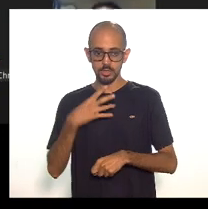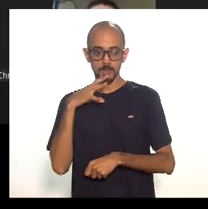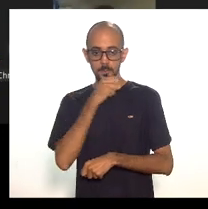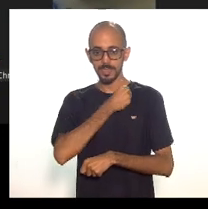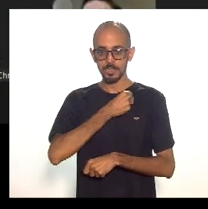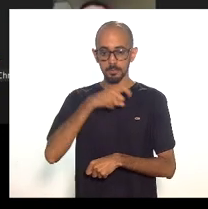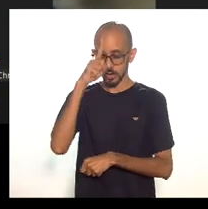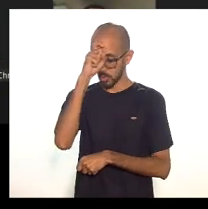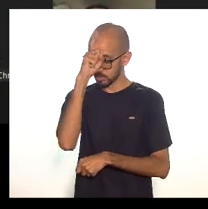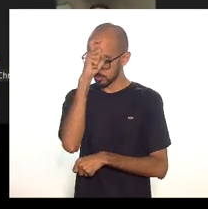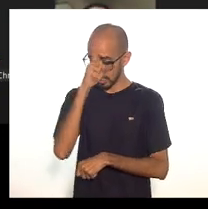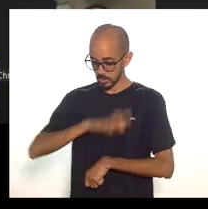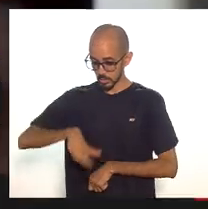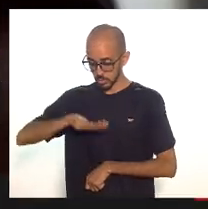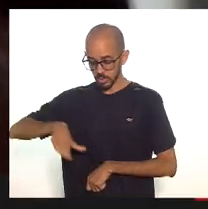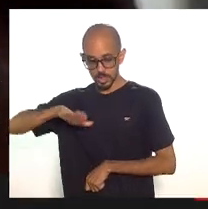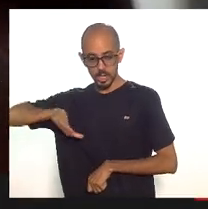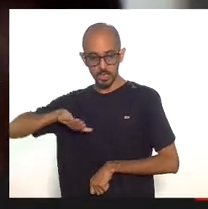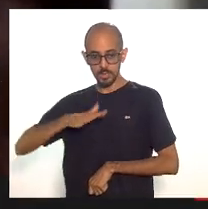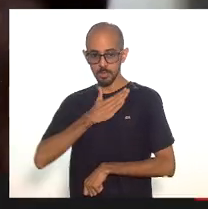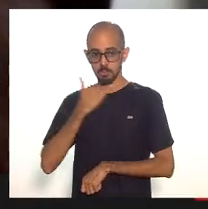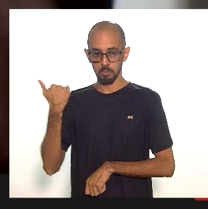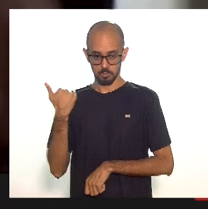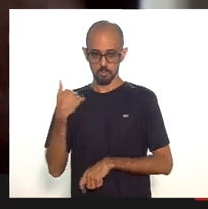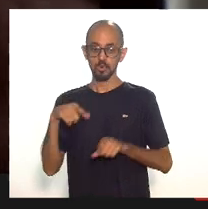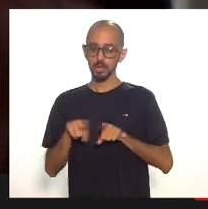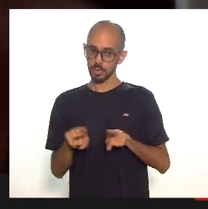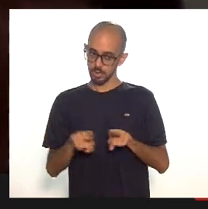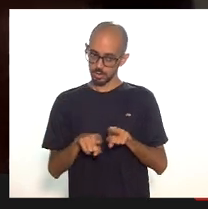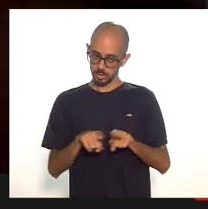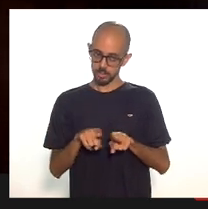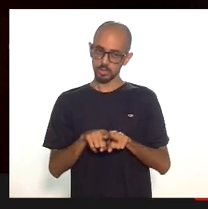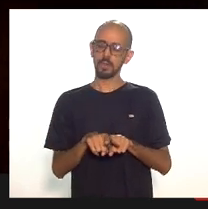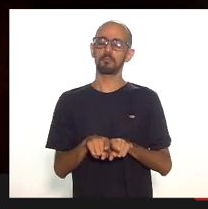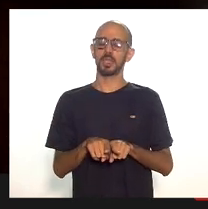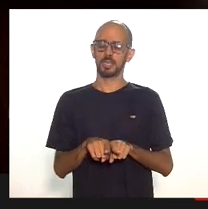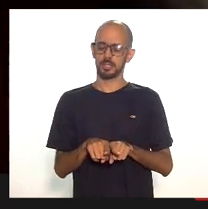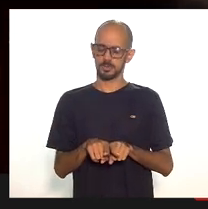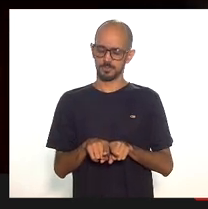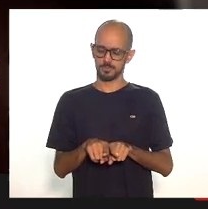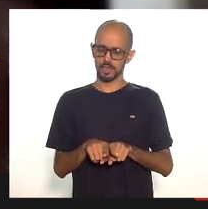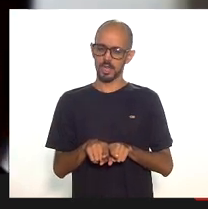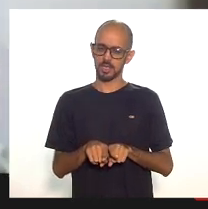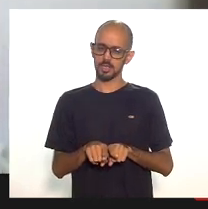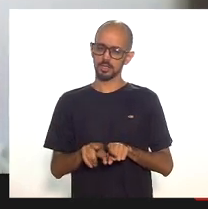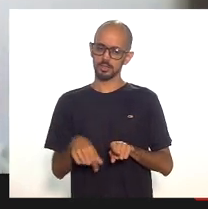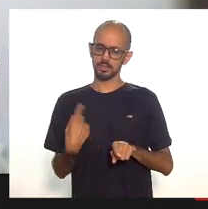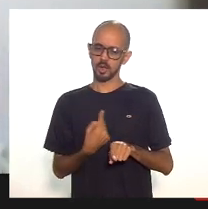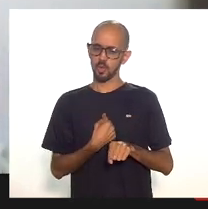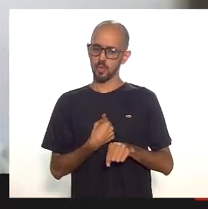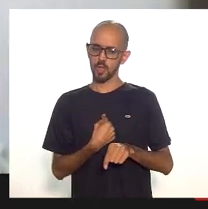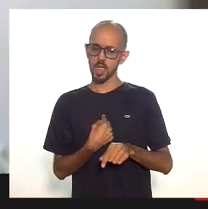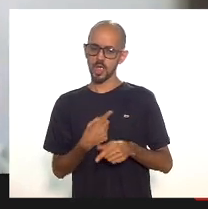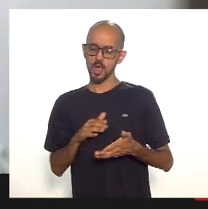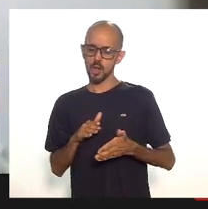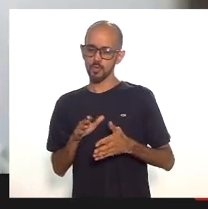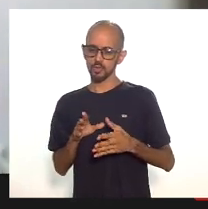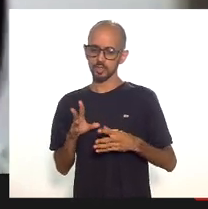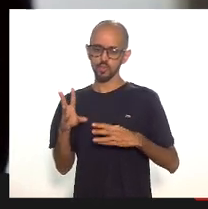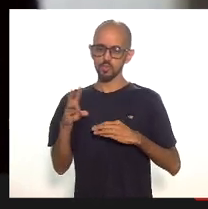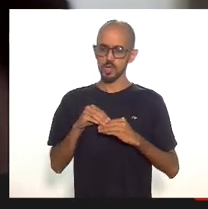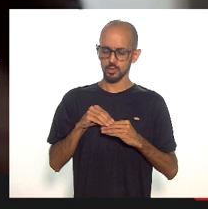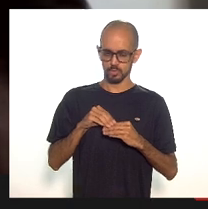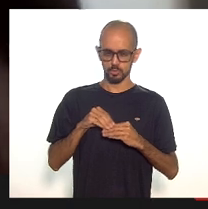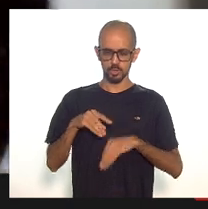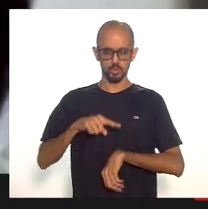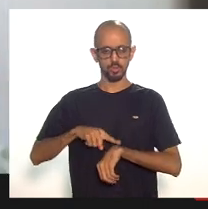várias crianças em óbitos por Covid. Então, eu vou ser bem objetiva, o tempo